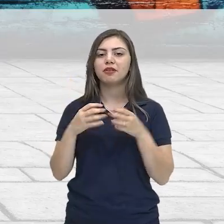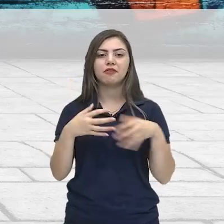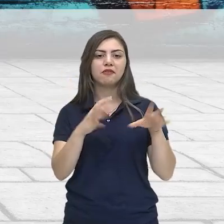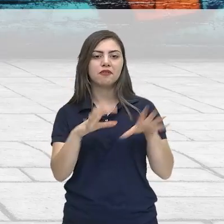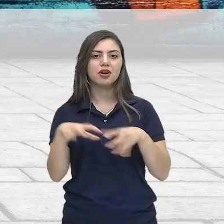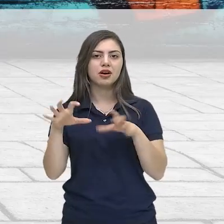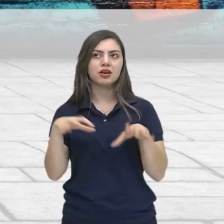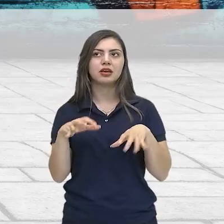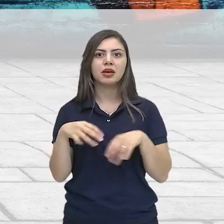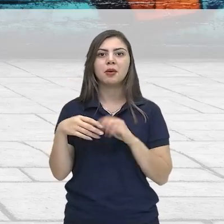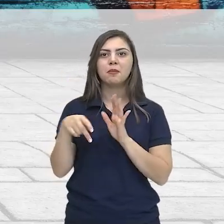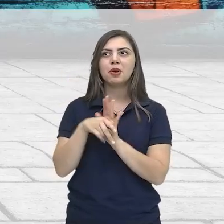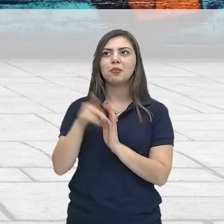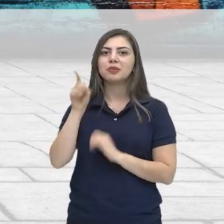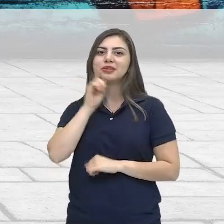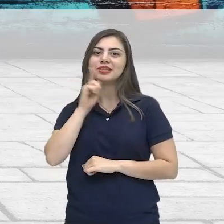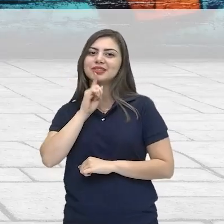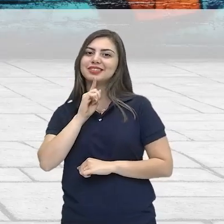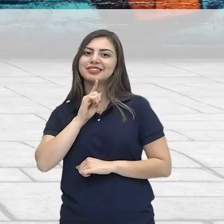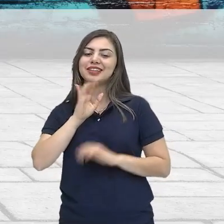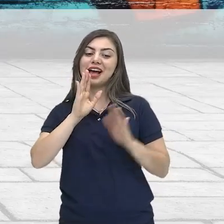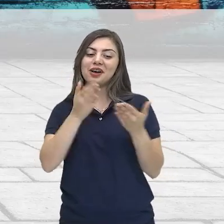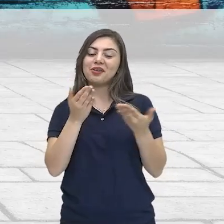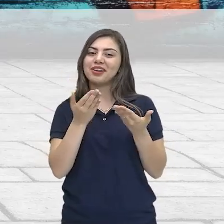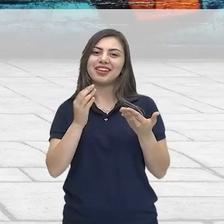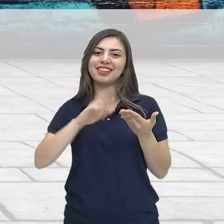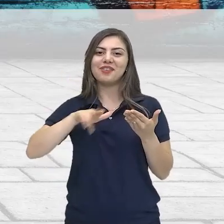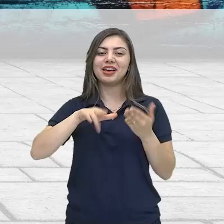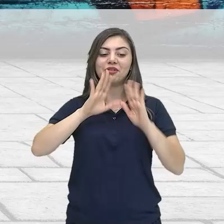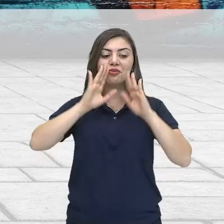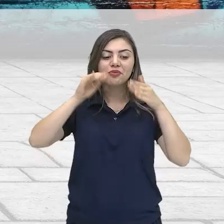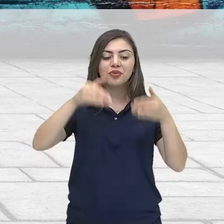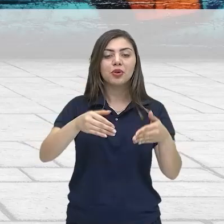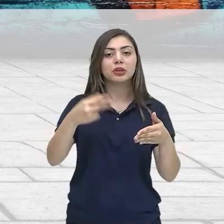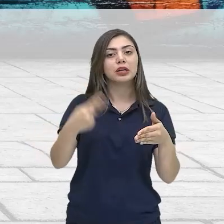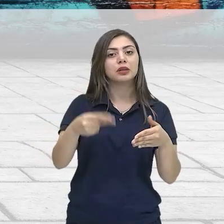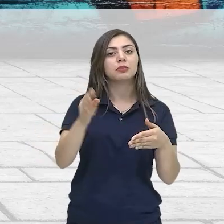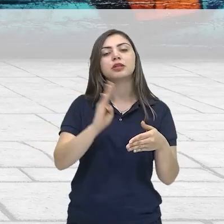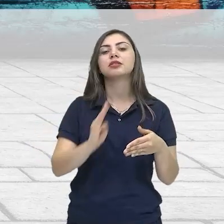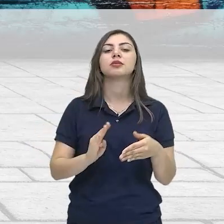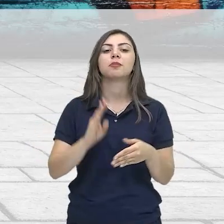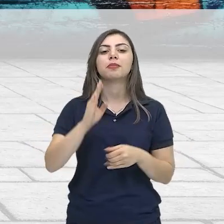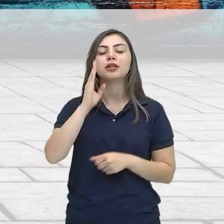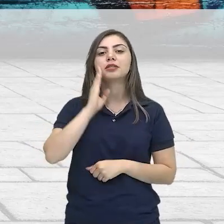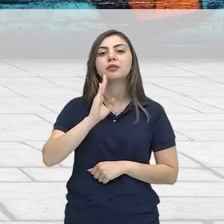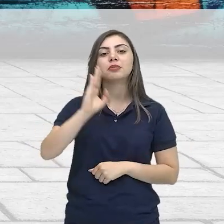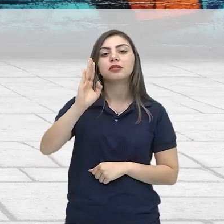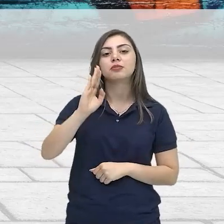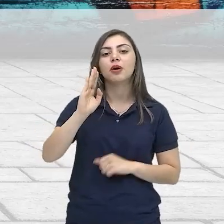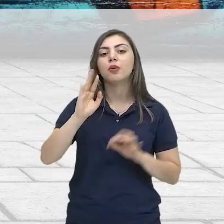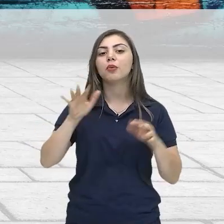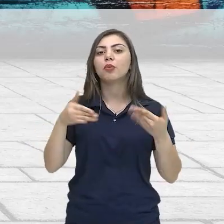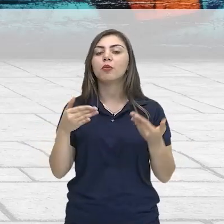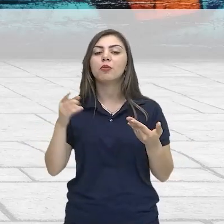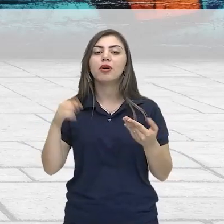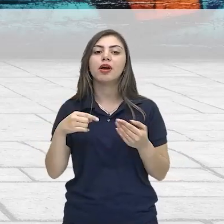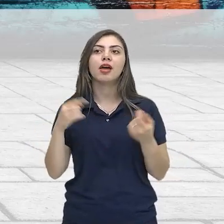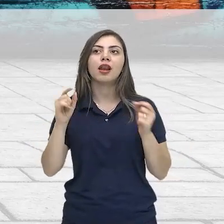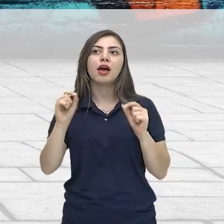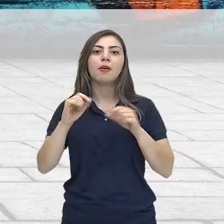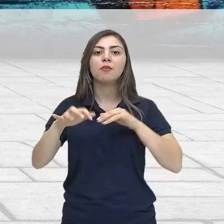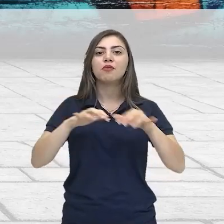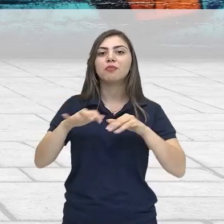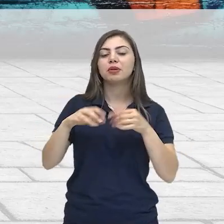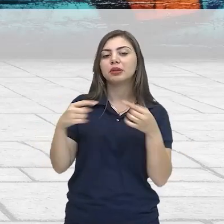brasileira em si. Tem várias formas de dançar, mas a principal é só seguir o ritmo musical. Vamos comigo?